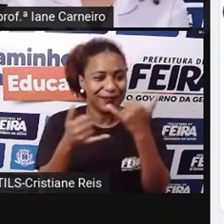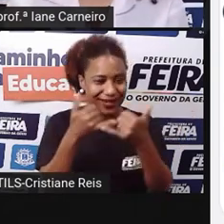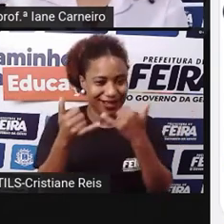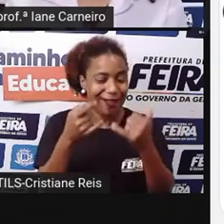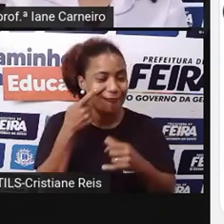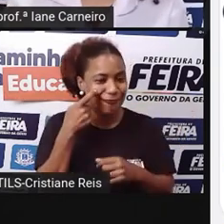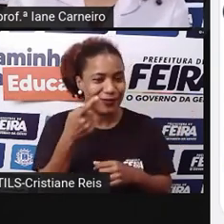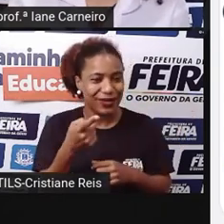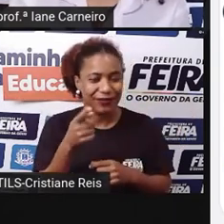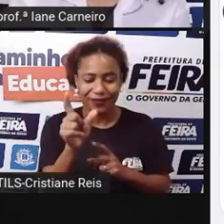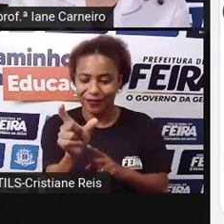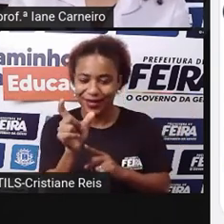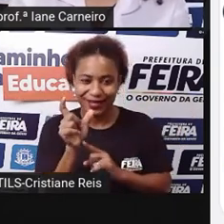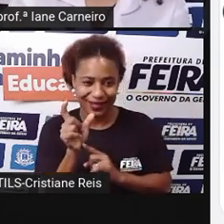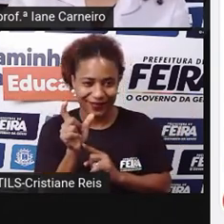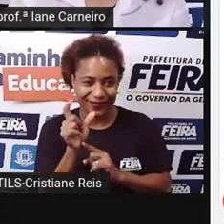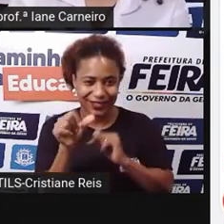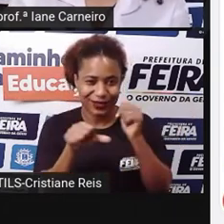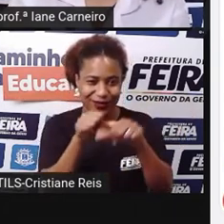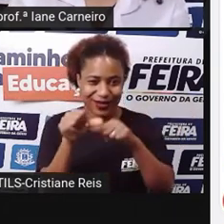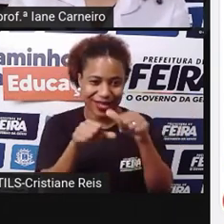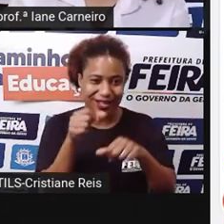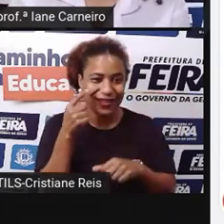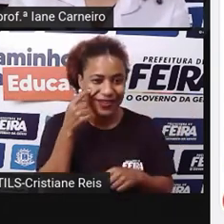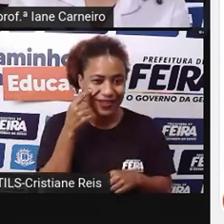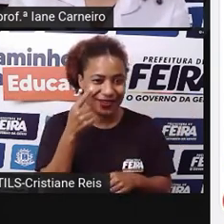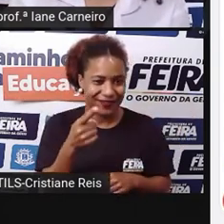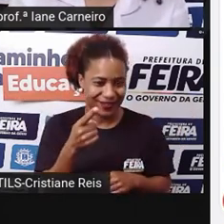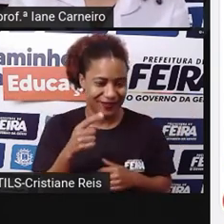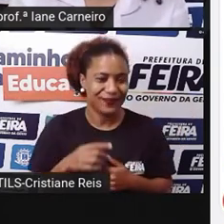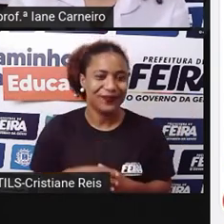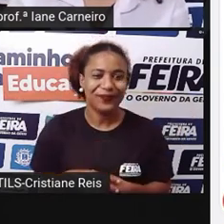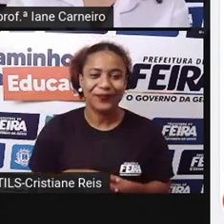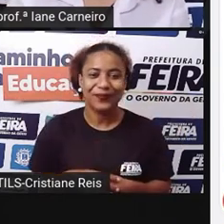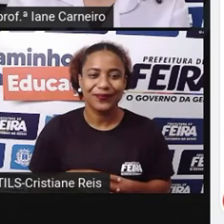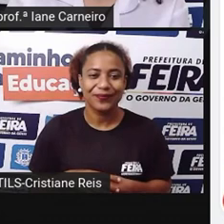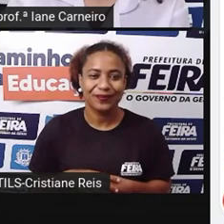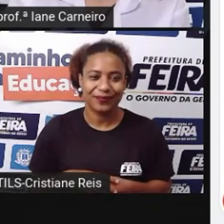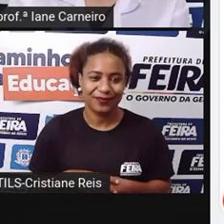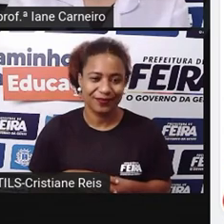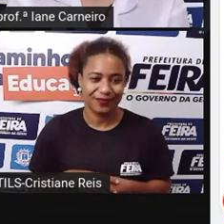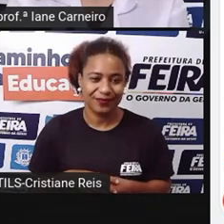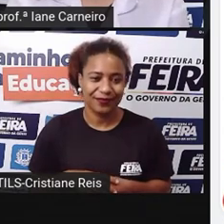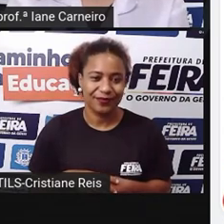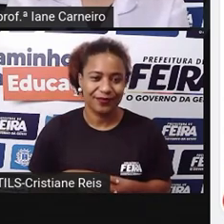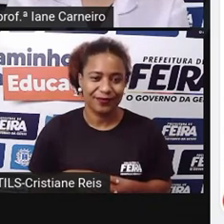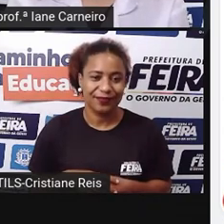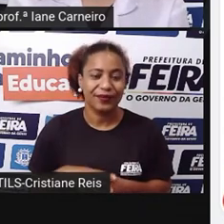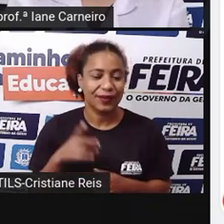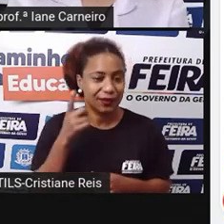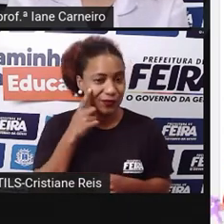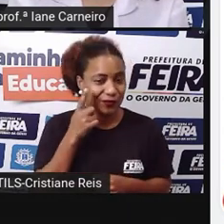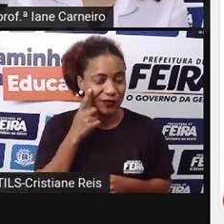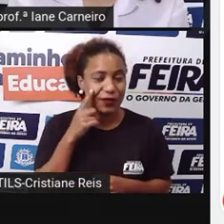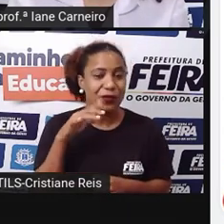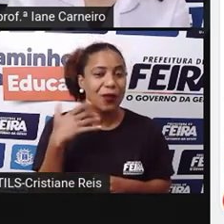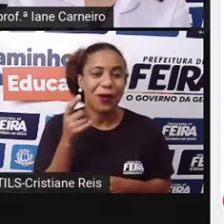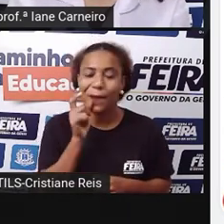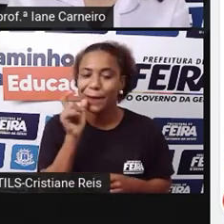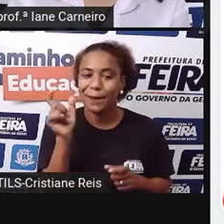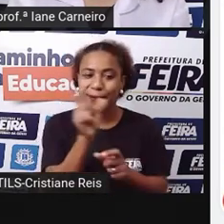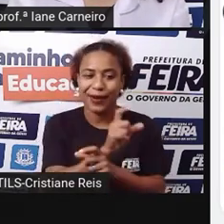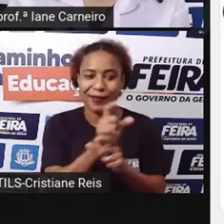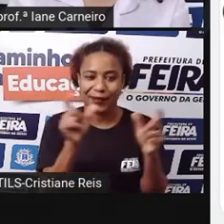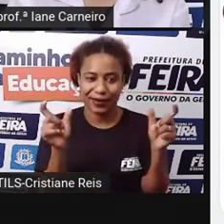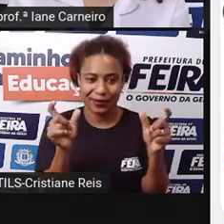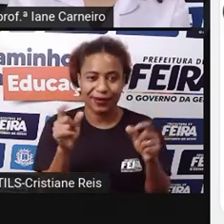formar a palavra, tá bom? Aí a Pró colocou aqui, ó, umas dicas para ajudar vocês a saberem qual é a palavra que a gente vai formar, tá bom? Então,